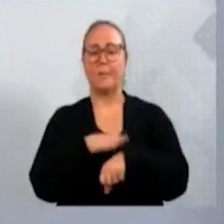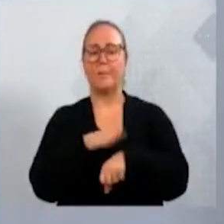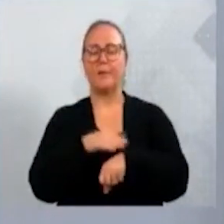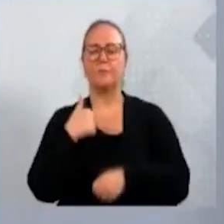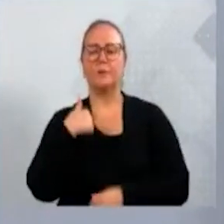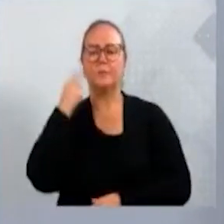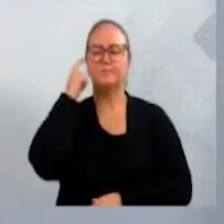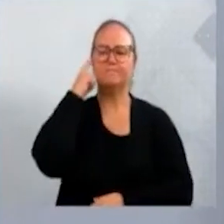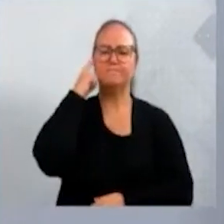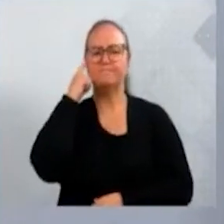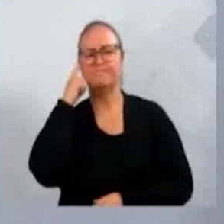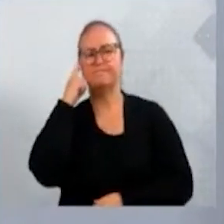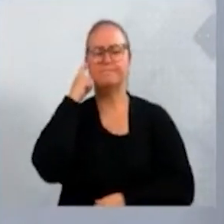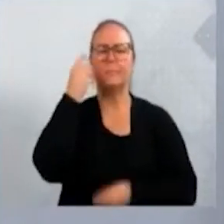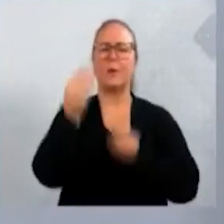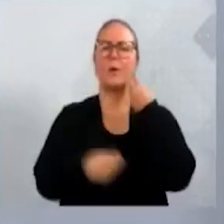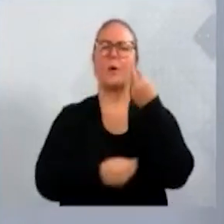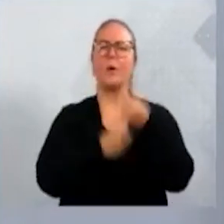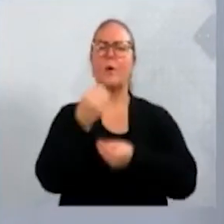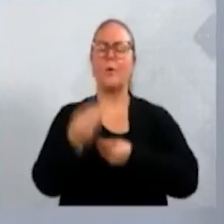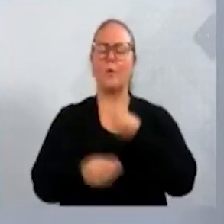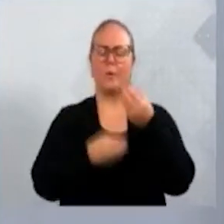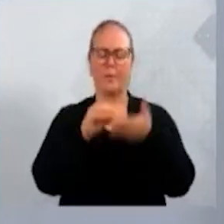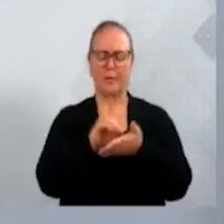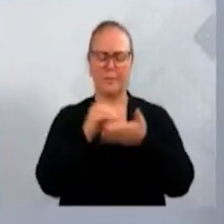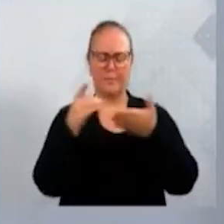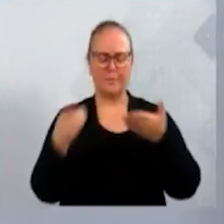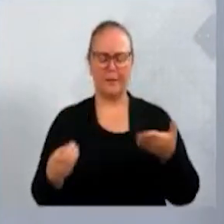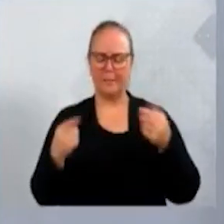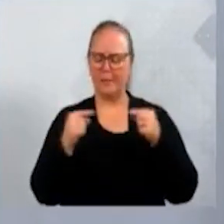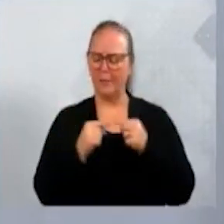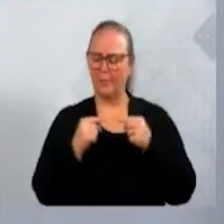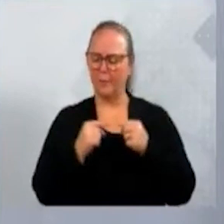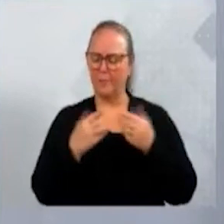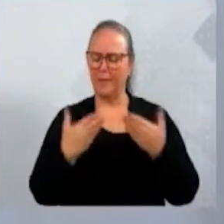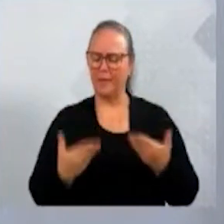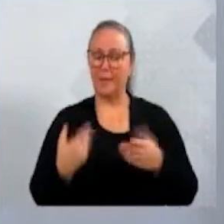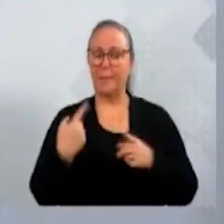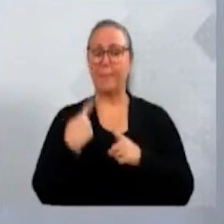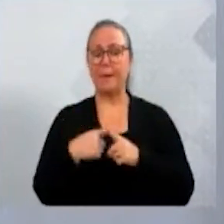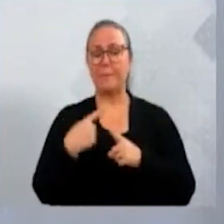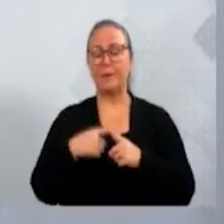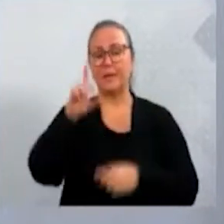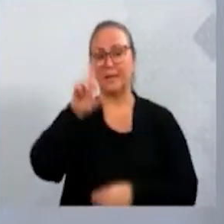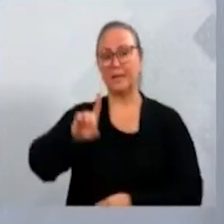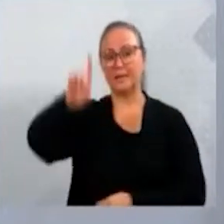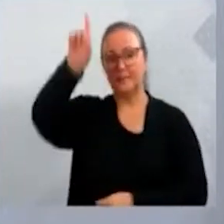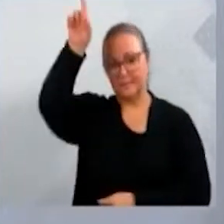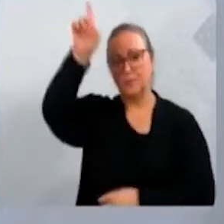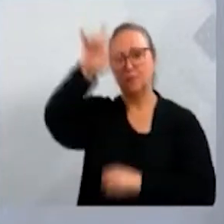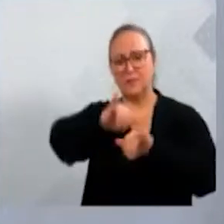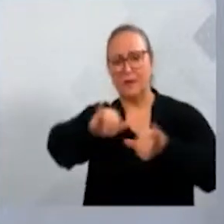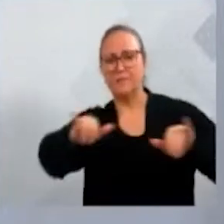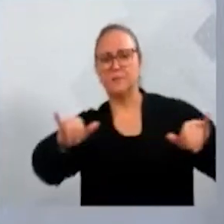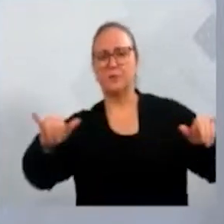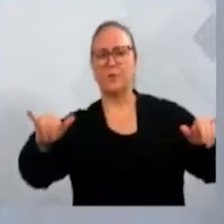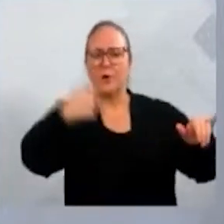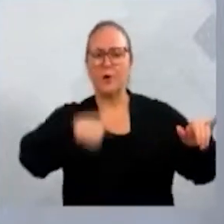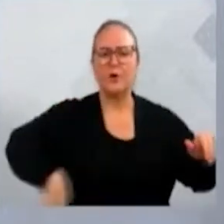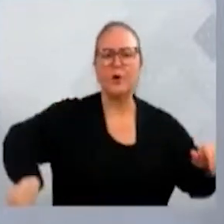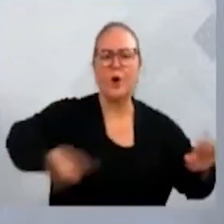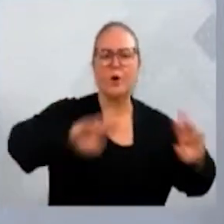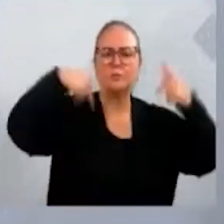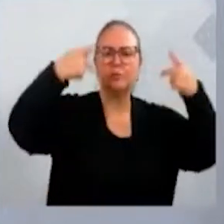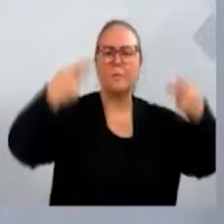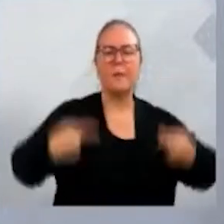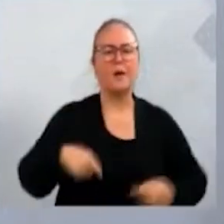passagem bíblica em que Deus fala que ele deu o livre arbítrio para o homem para o homem seguir